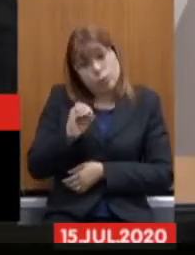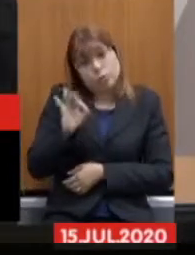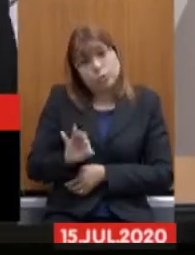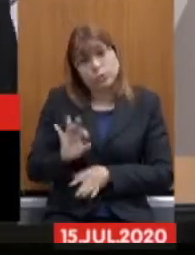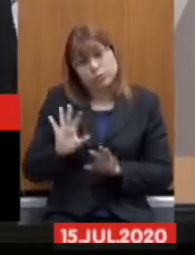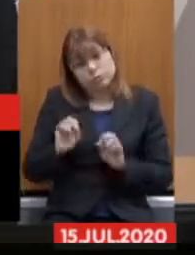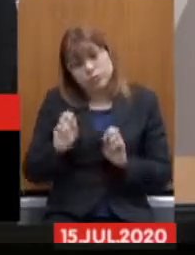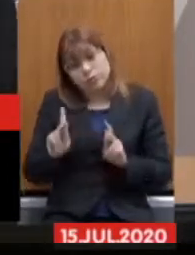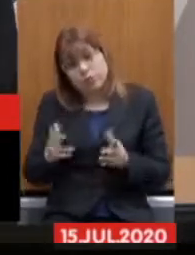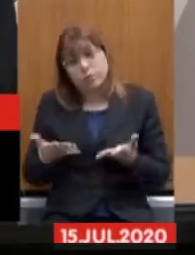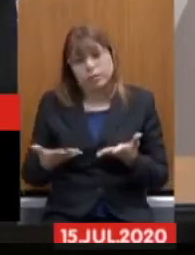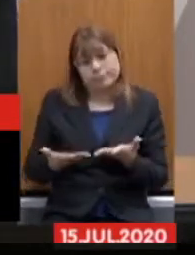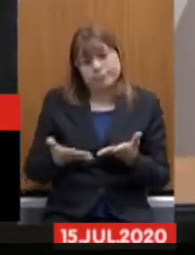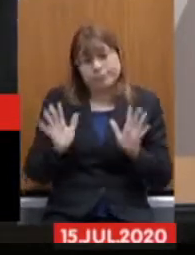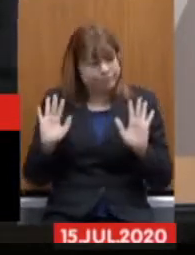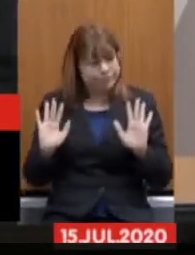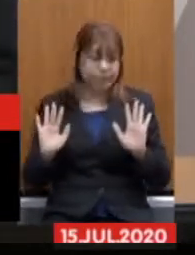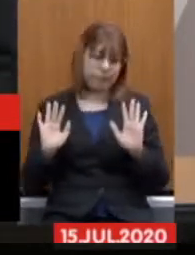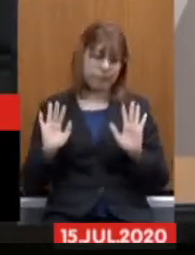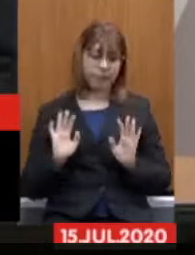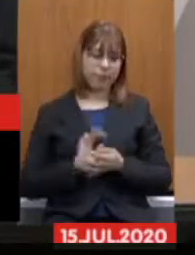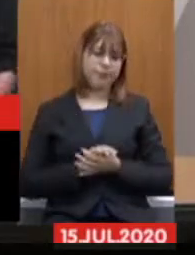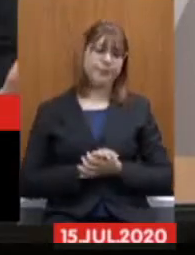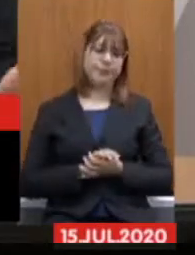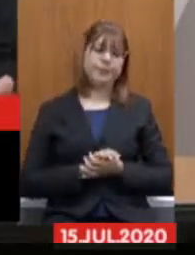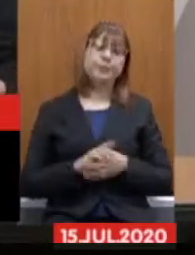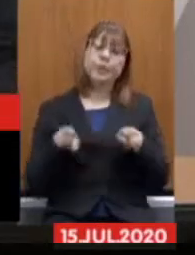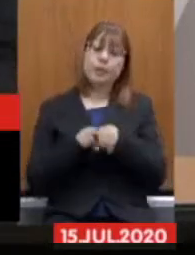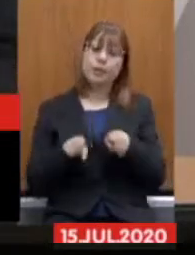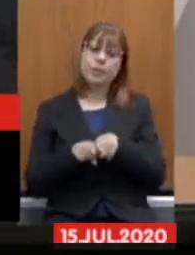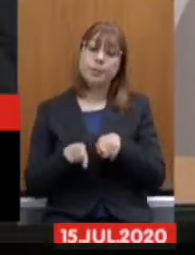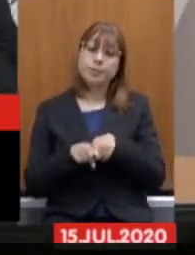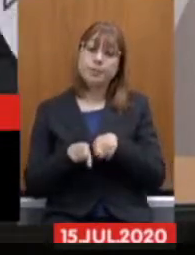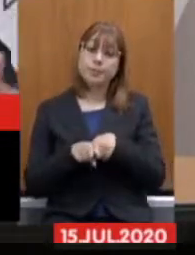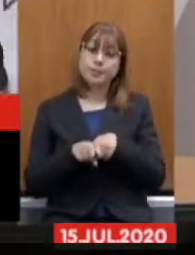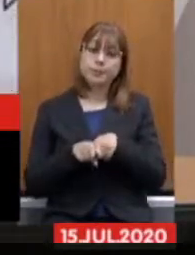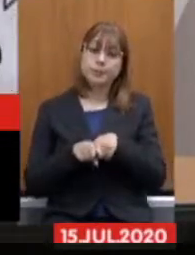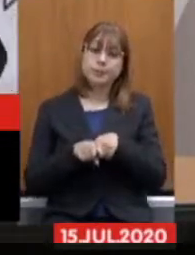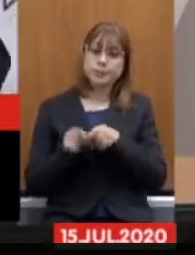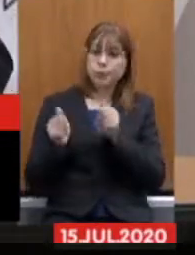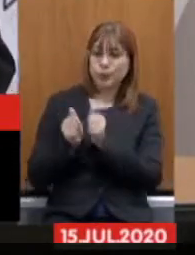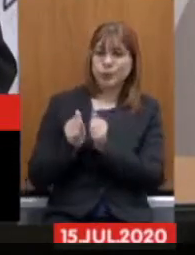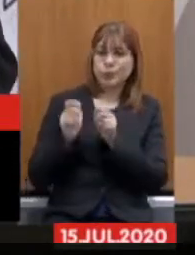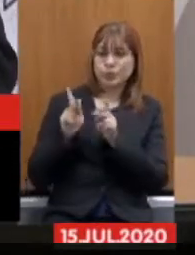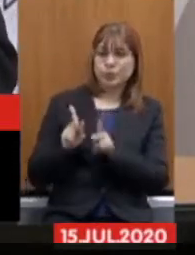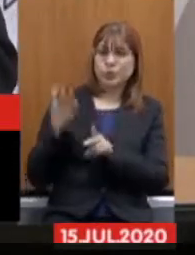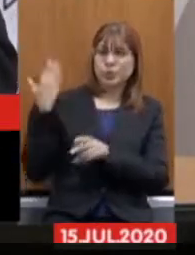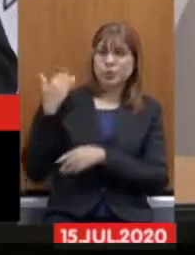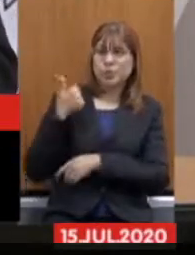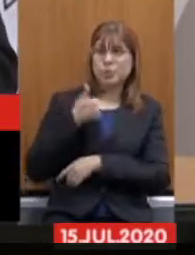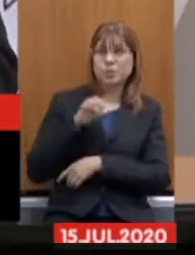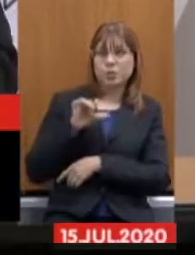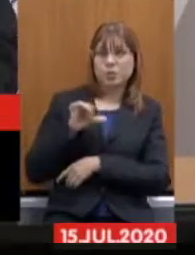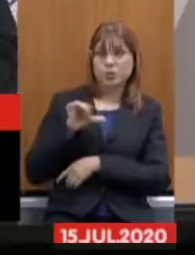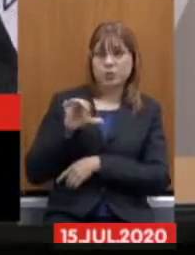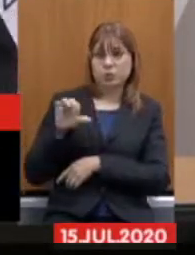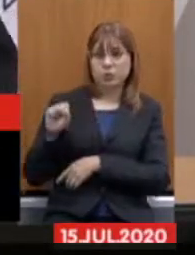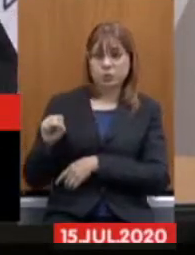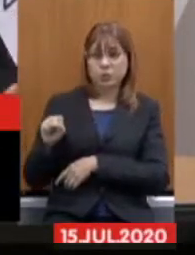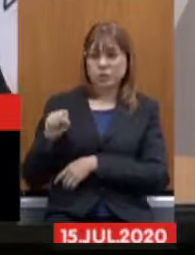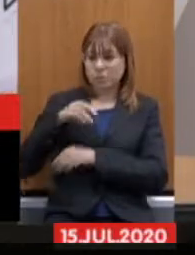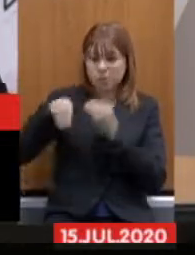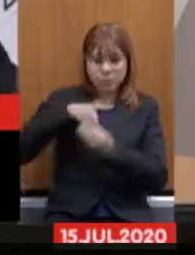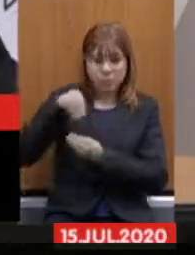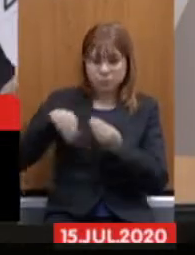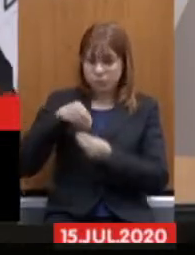disposto a ouvir enfim além disso tem uma questão a que se juntou com o pessoal que entrou até 98 esqueceu a regra deles e